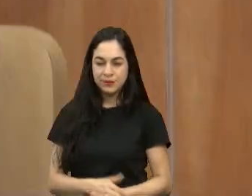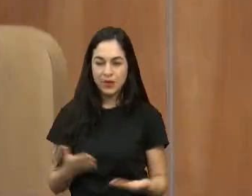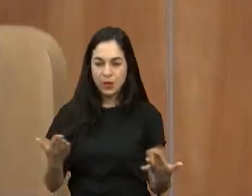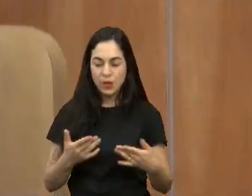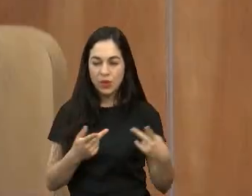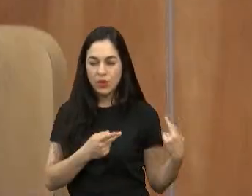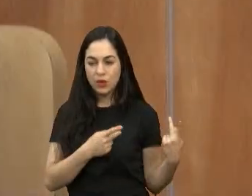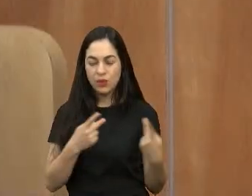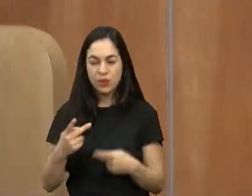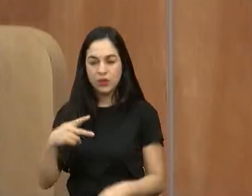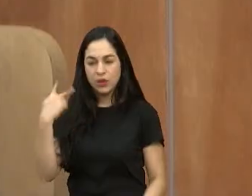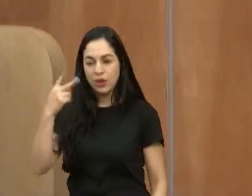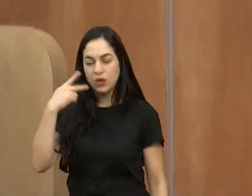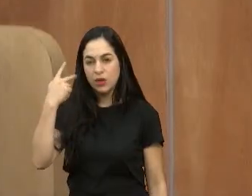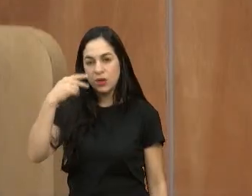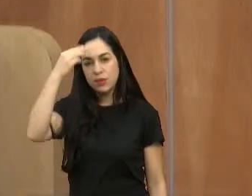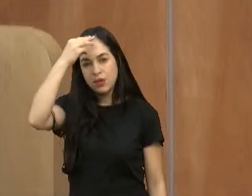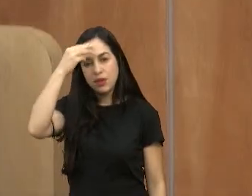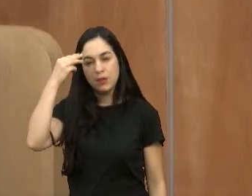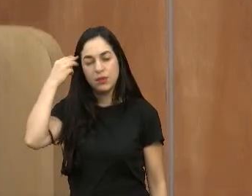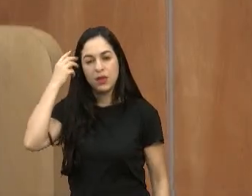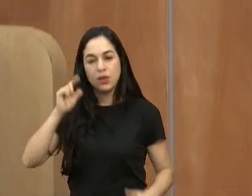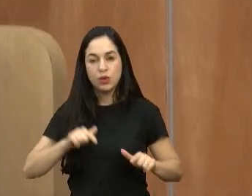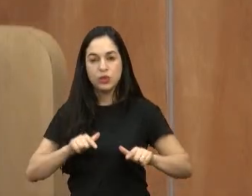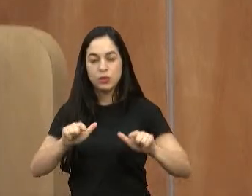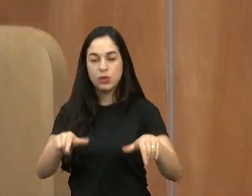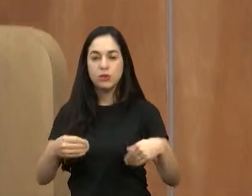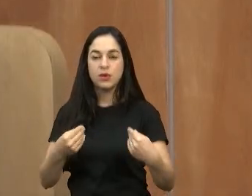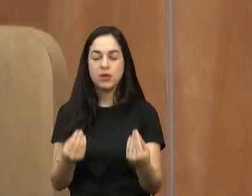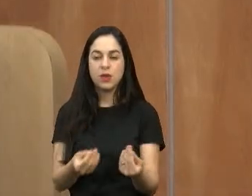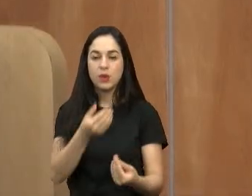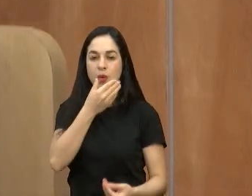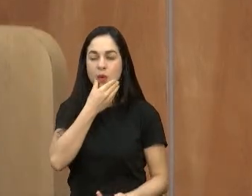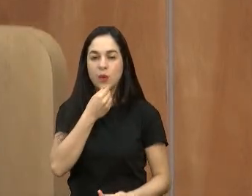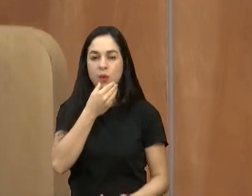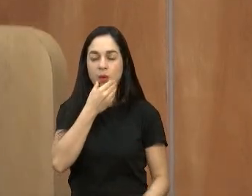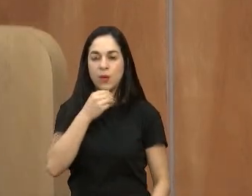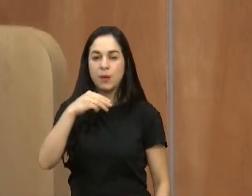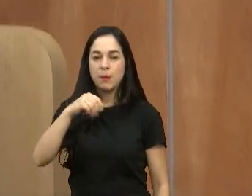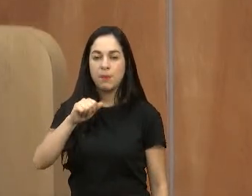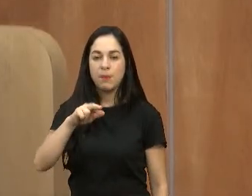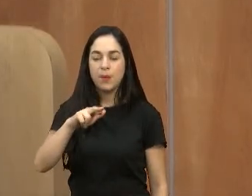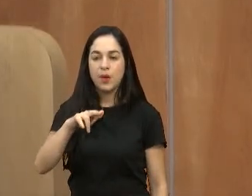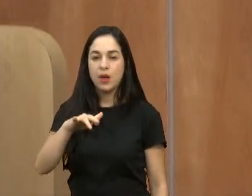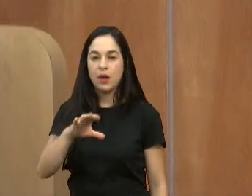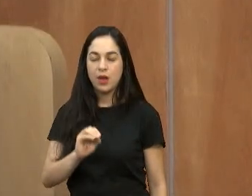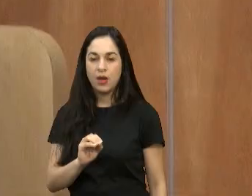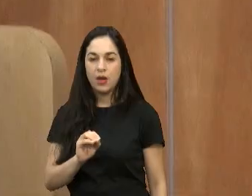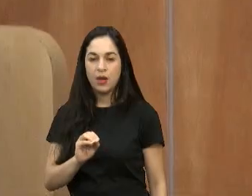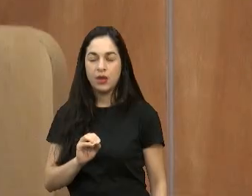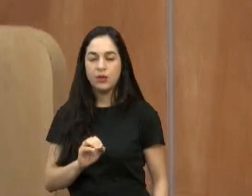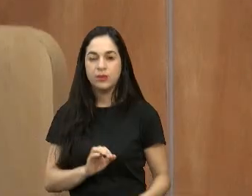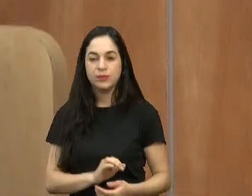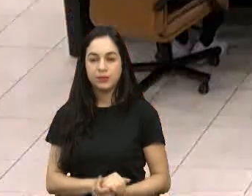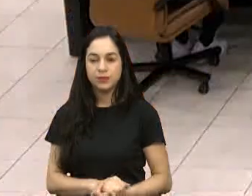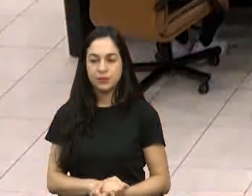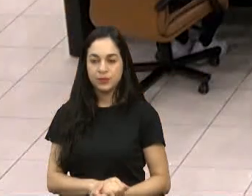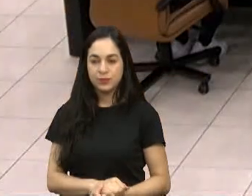Convidamos agora a nossa vereadora Maria Amélia para entregar o diploma para o ator Mário Guedes Machado Neto, o Mário Neto.